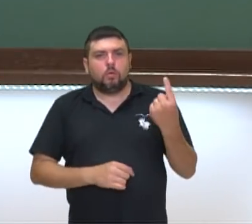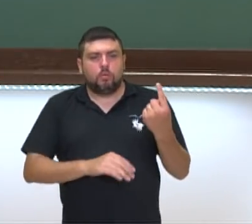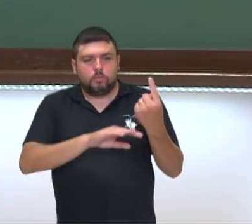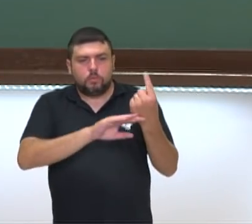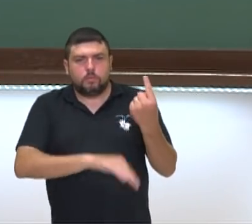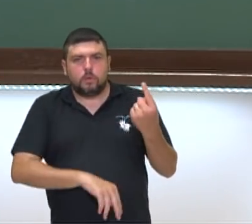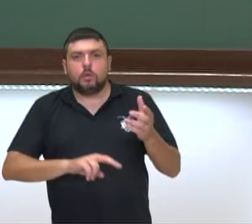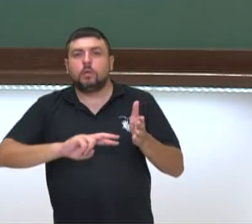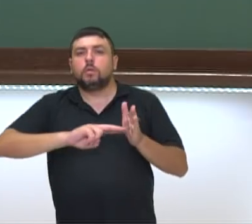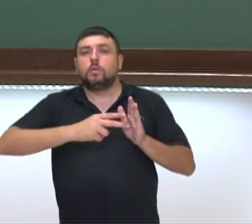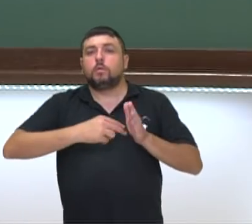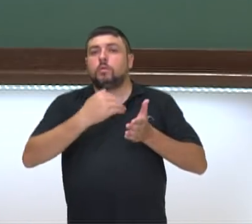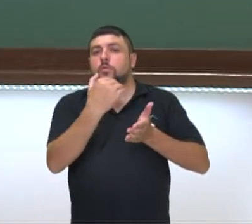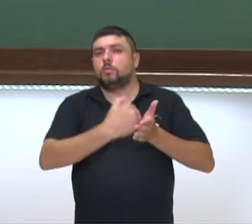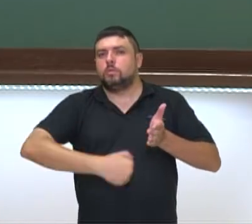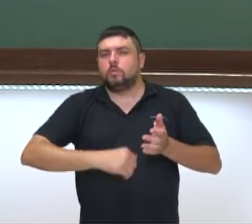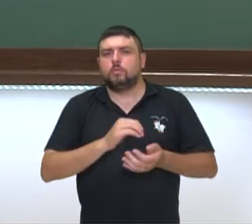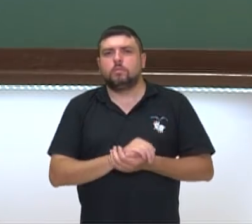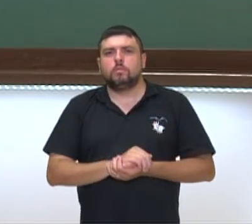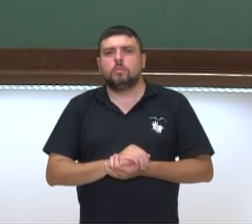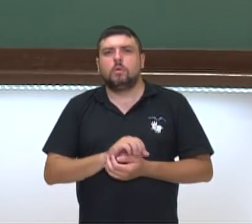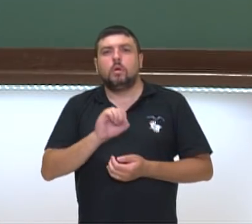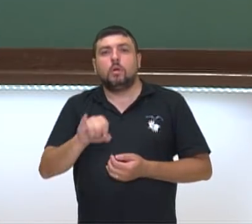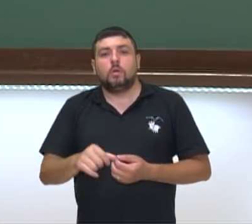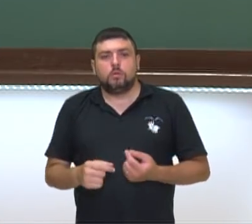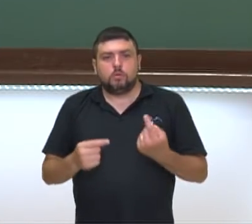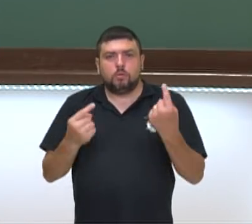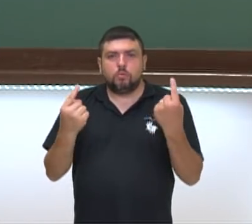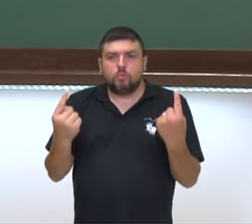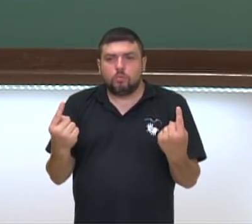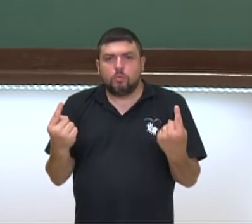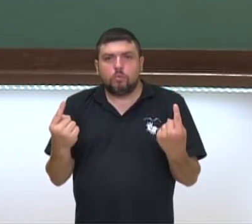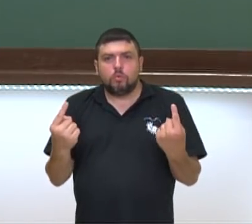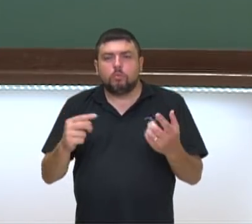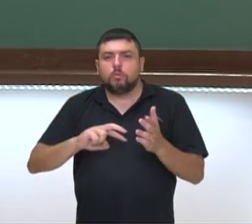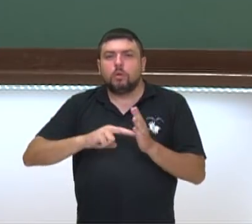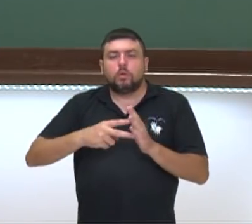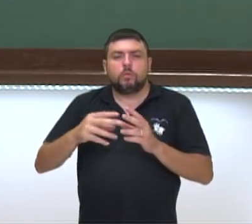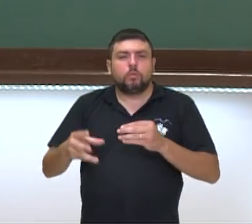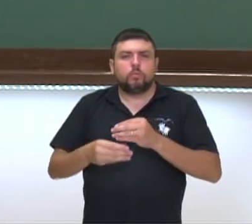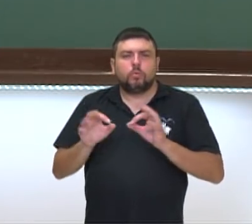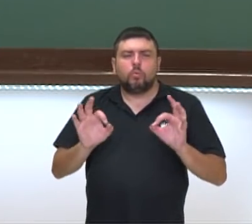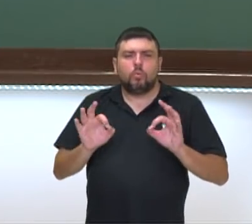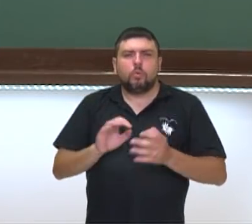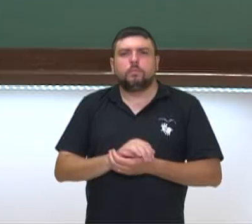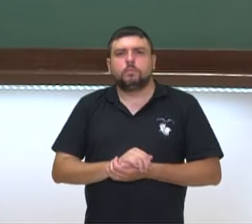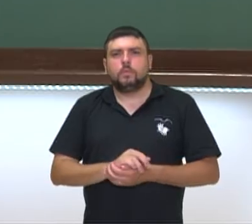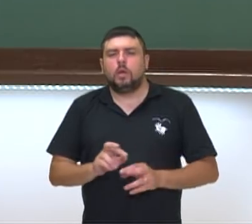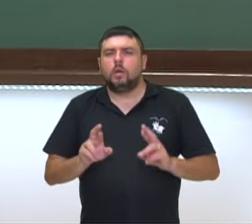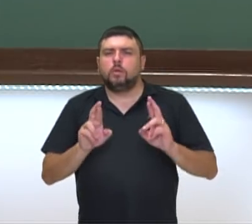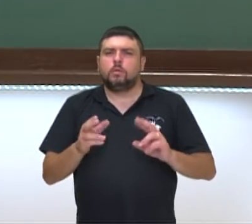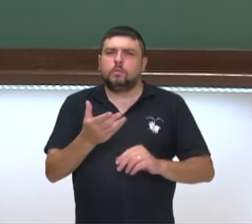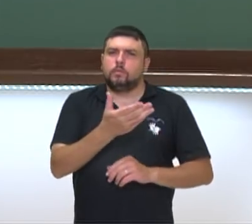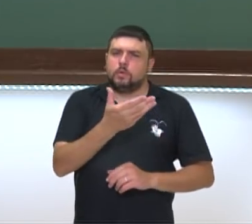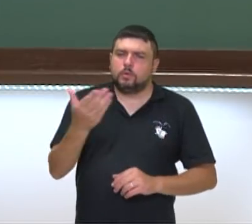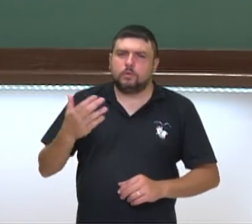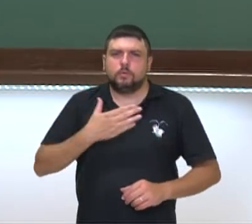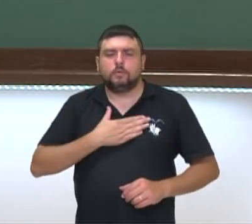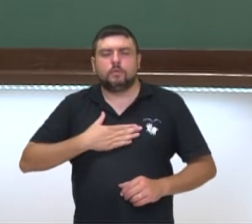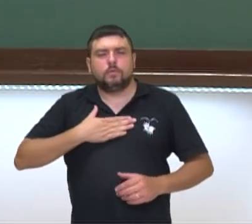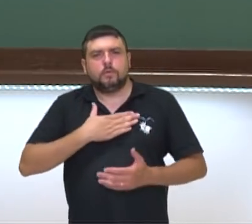um desconto. E se ele for igual a 1, não houve aumento. Então, pessoal, espero que vocês tenham gostado da